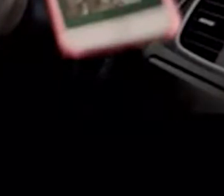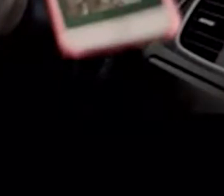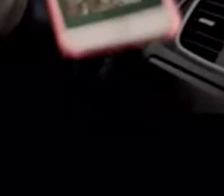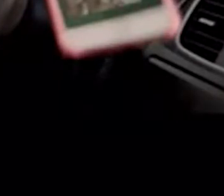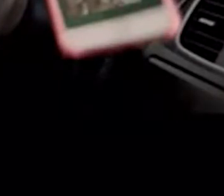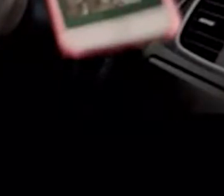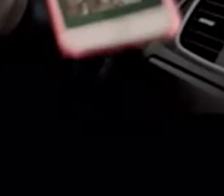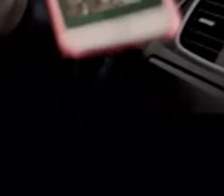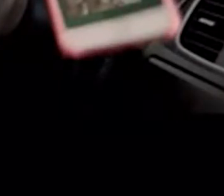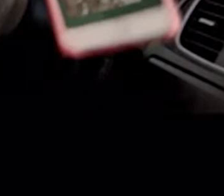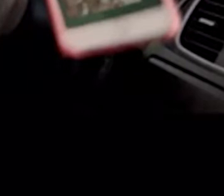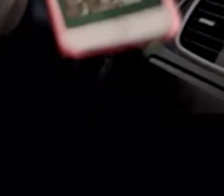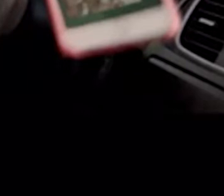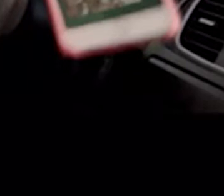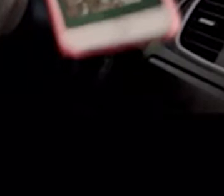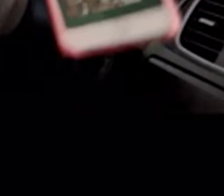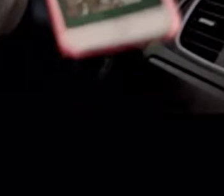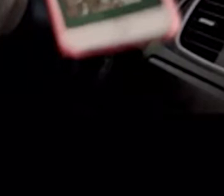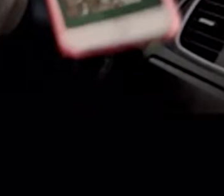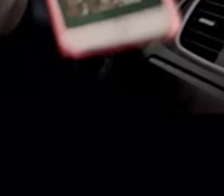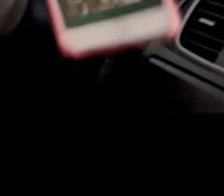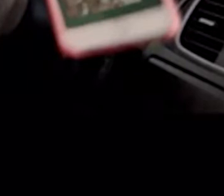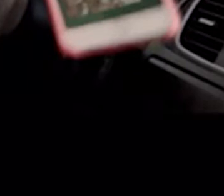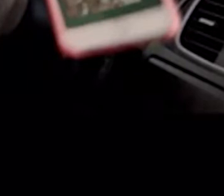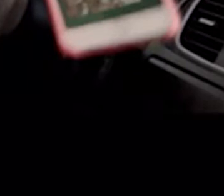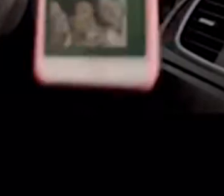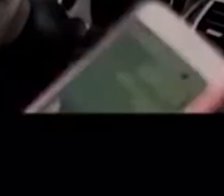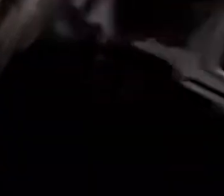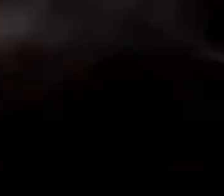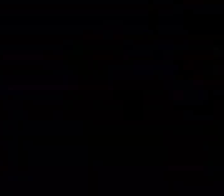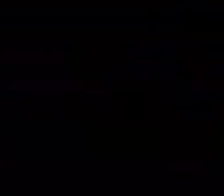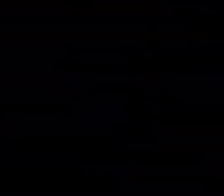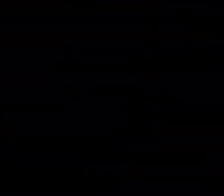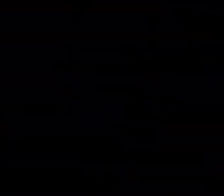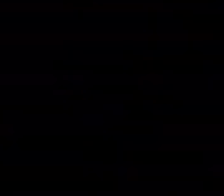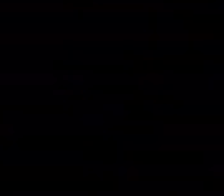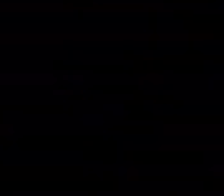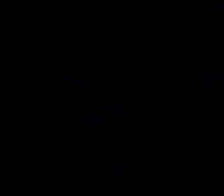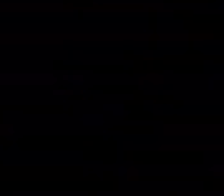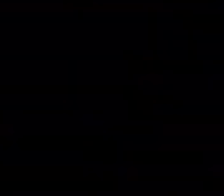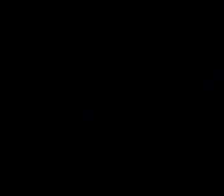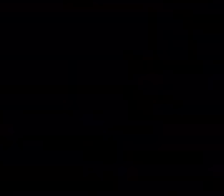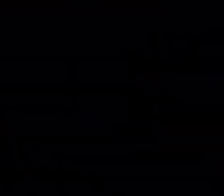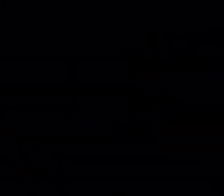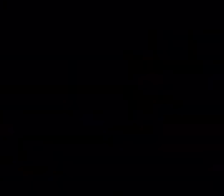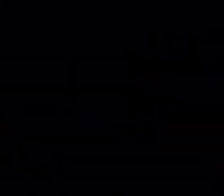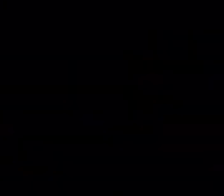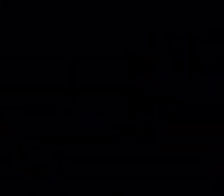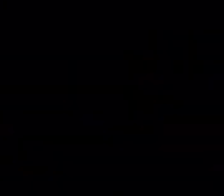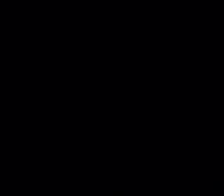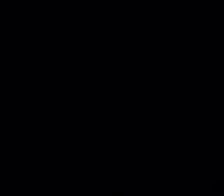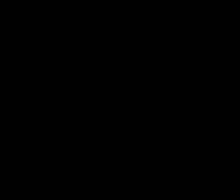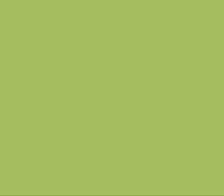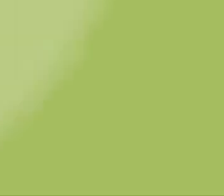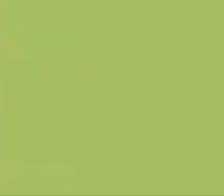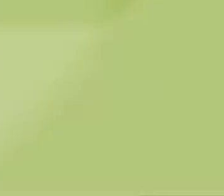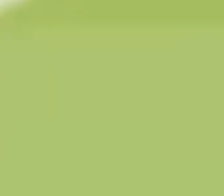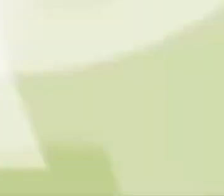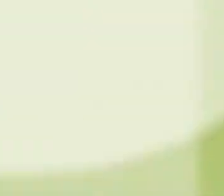mas acaba se arriscando. Até que um dia, você sabe. A gente sabe o que tem que ser feito no trânsito, basta fazer.